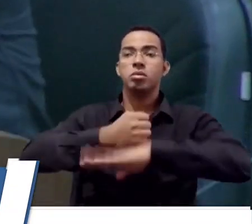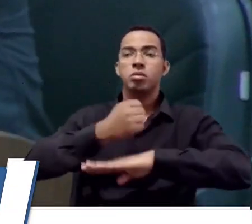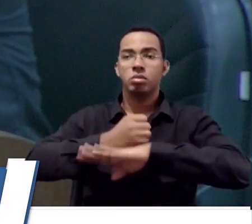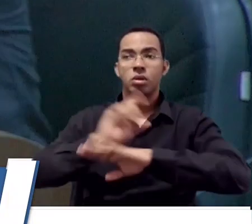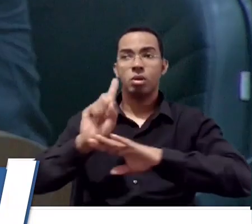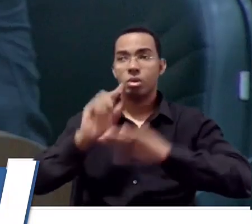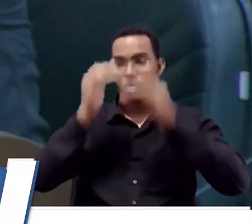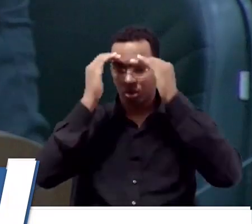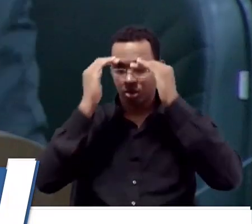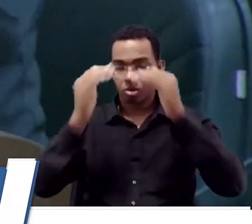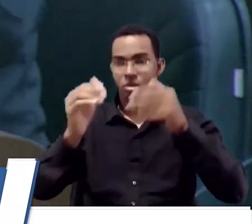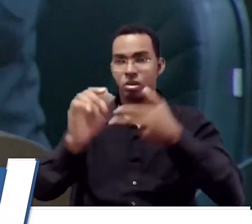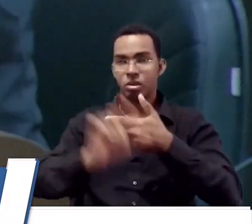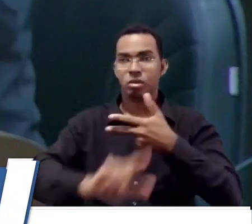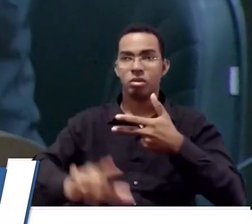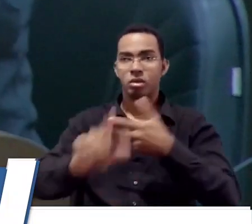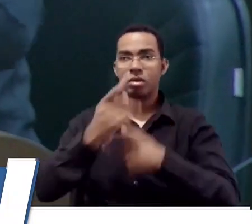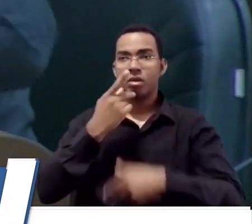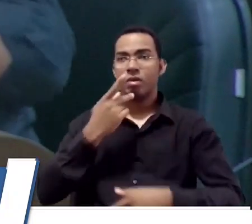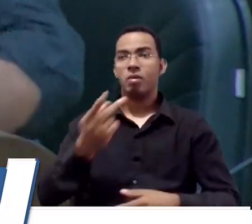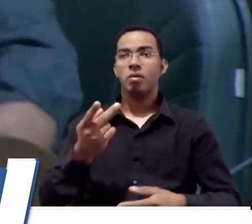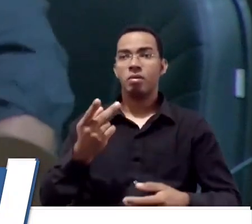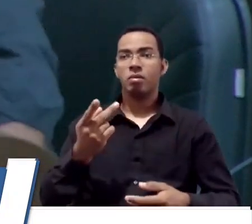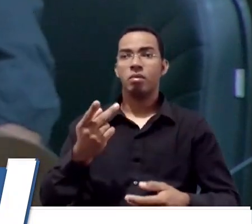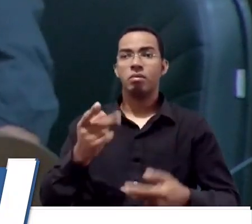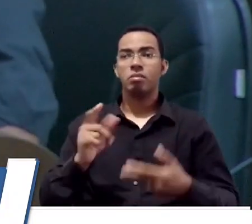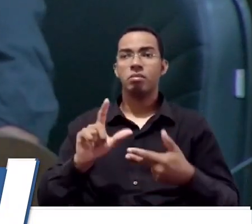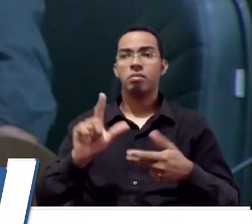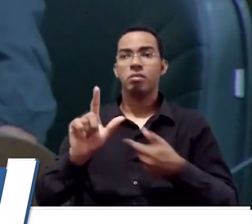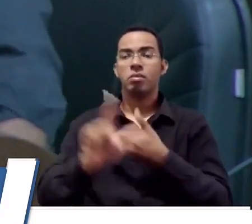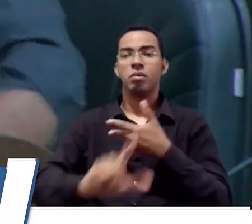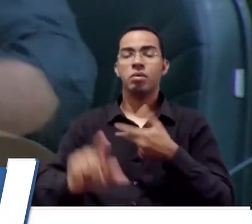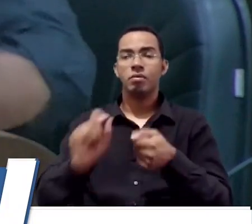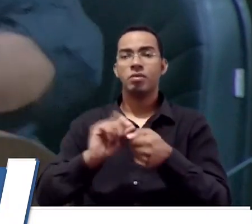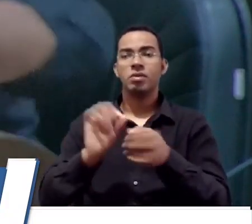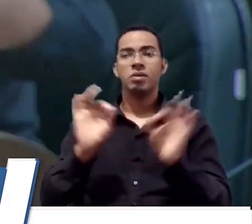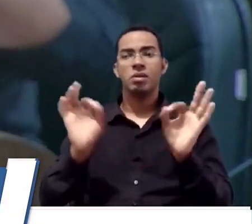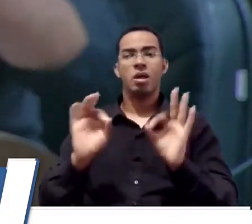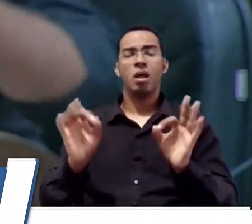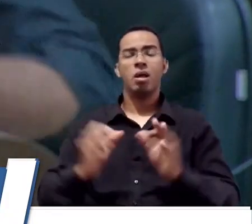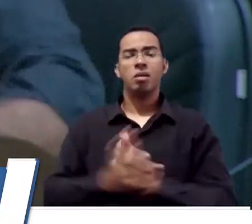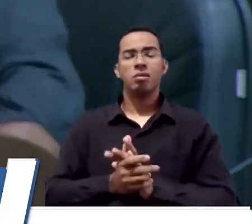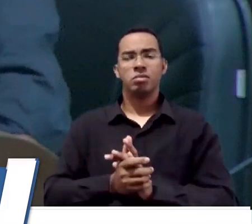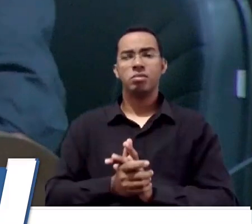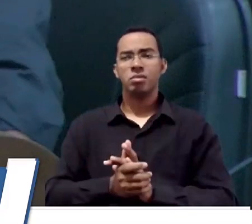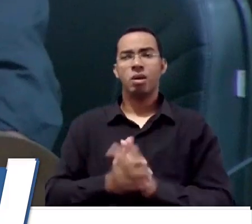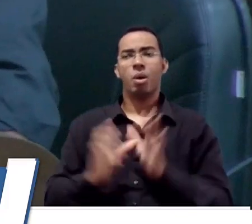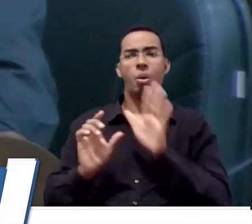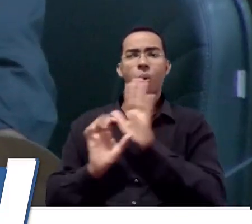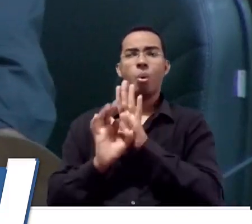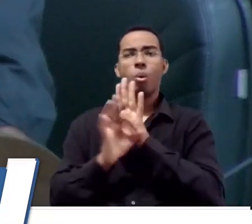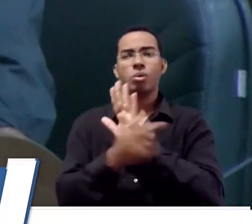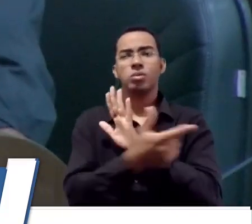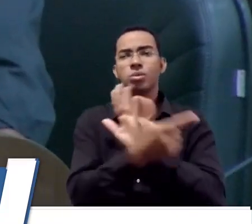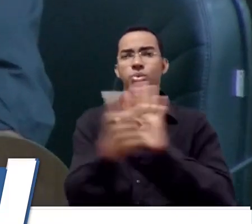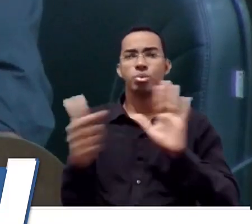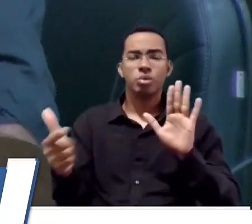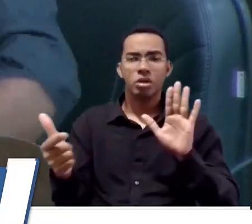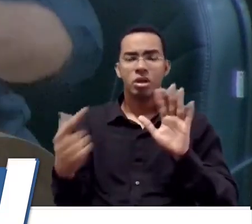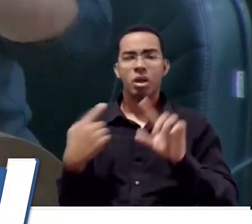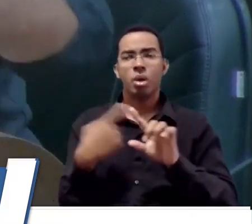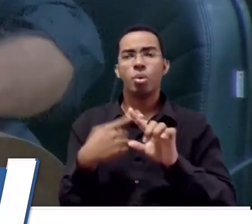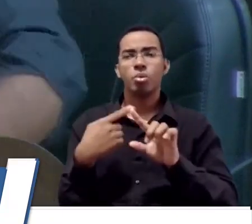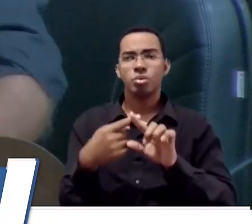respeitam o Legislativo, falam que o Legislativo não está fazendo. E aí é uma incoerência tamanha. Por quê?